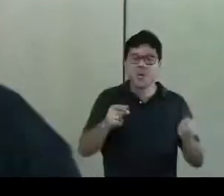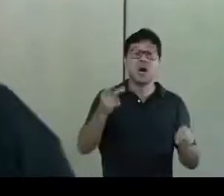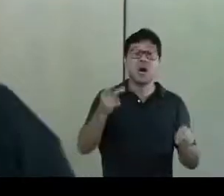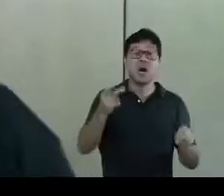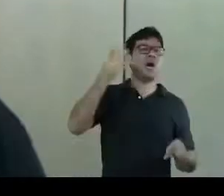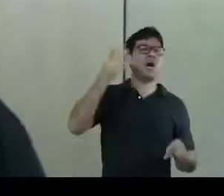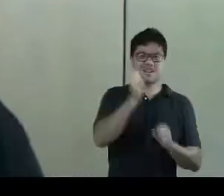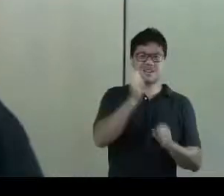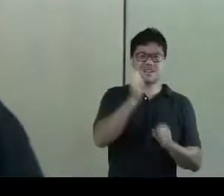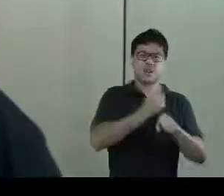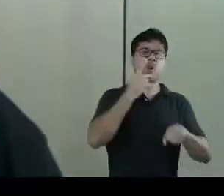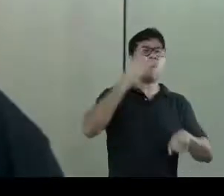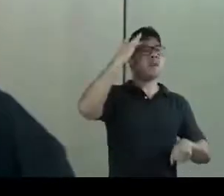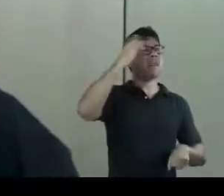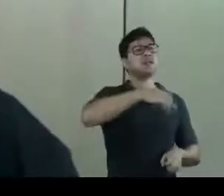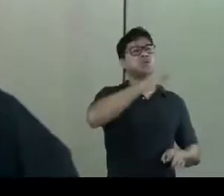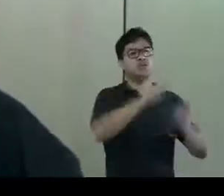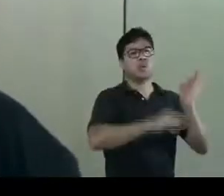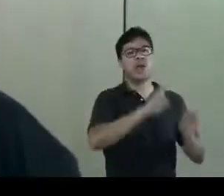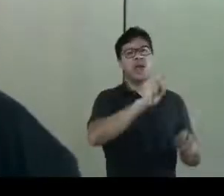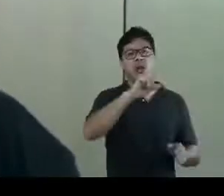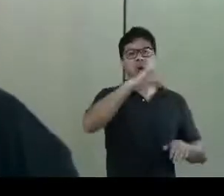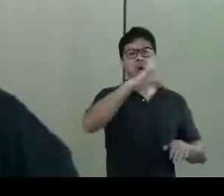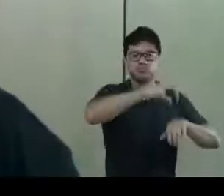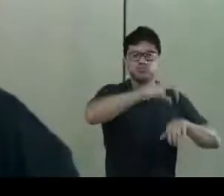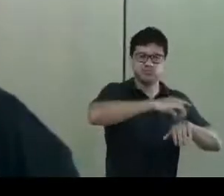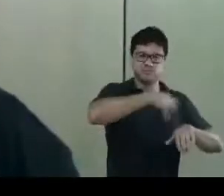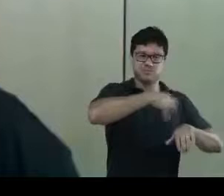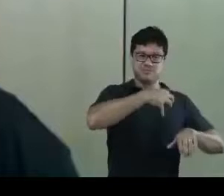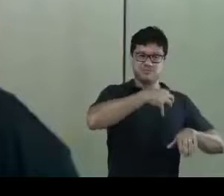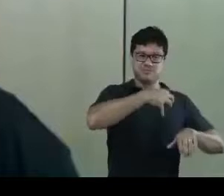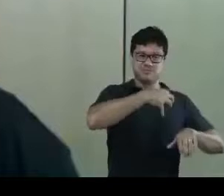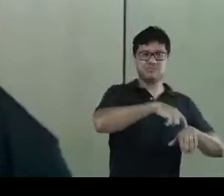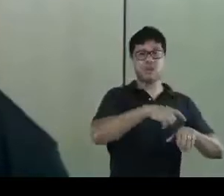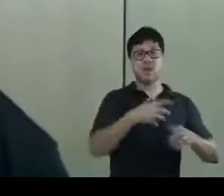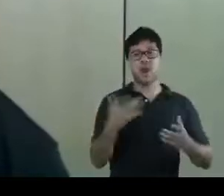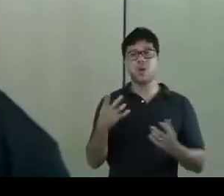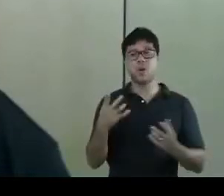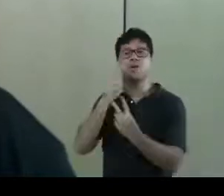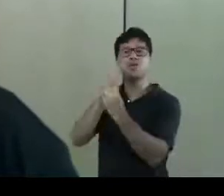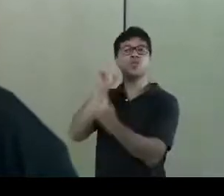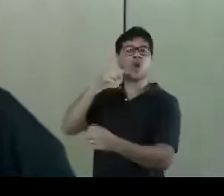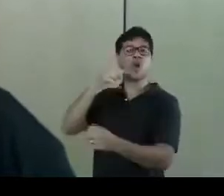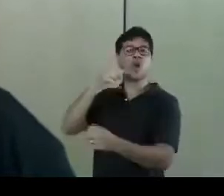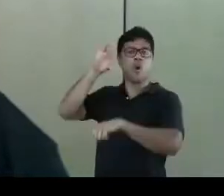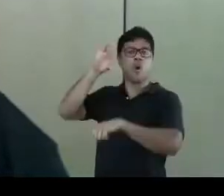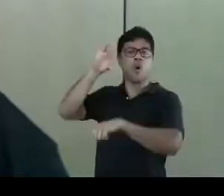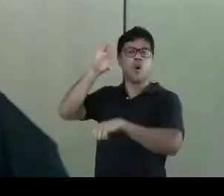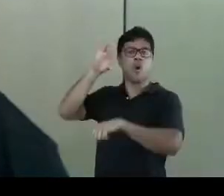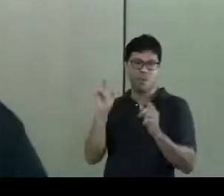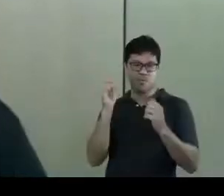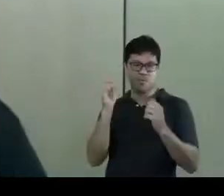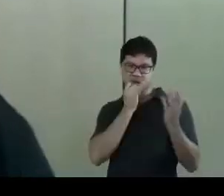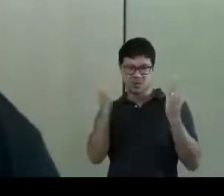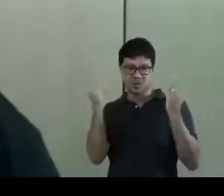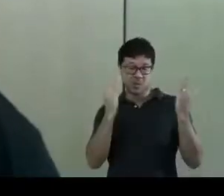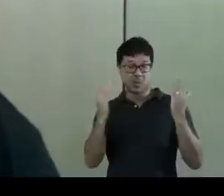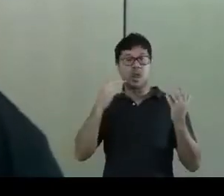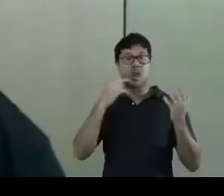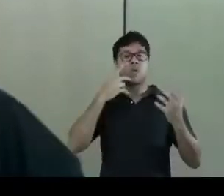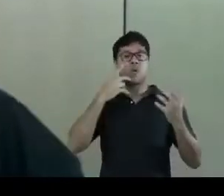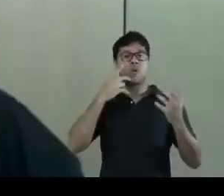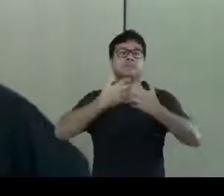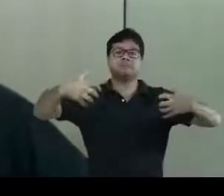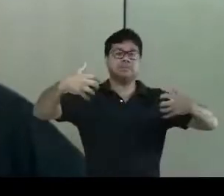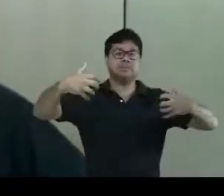há 40 anos atrás, julgávamos real, né, em diferença, em dissociação àquilo que a gente pensava